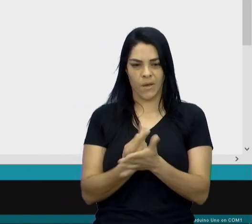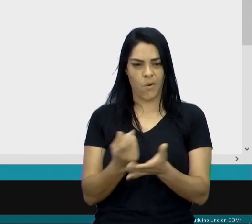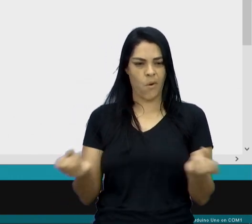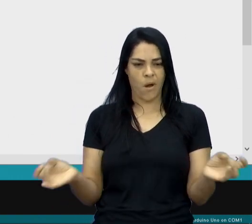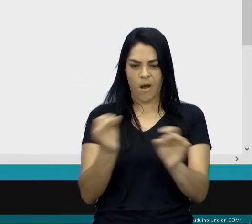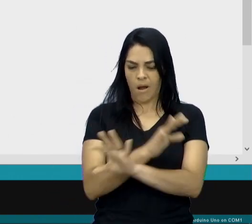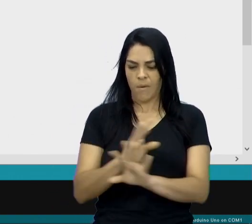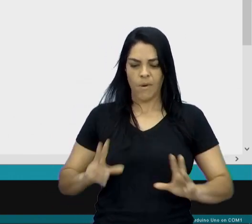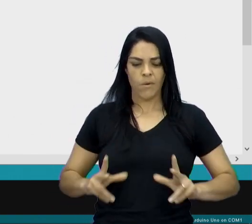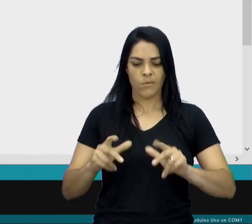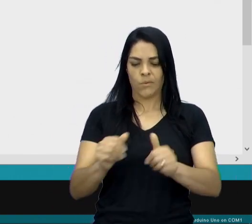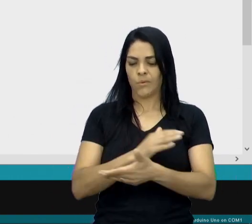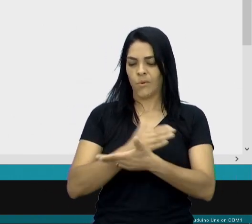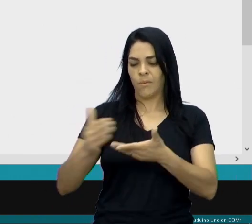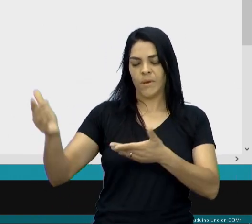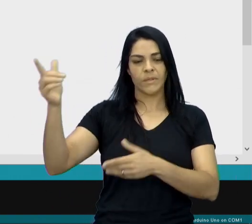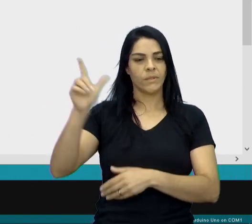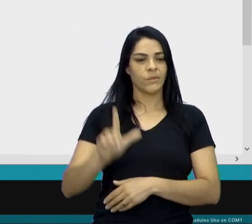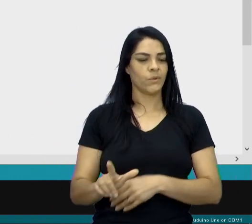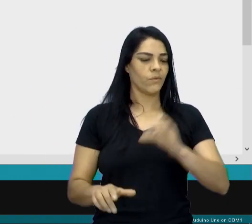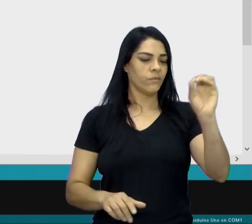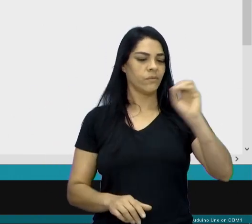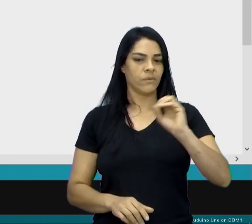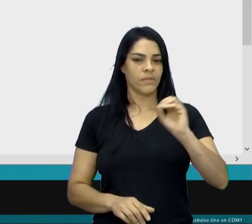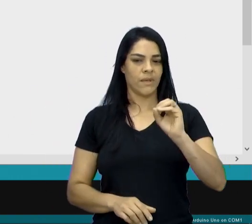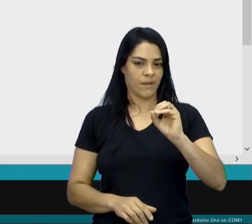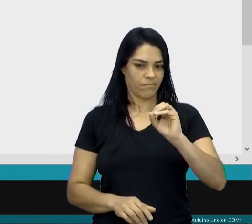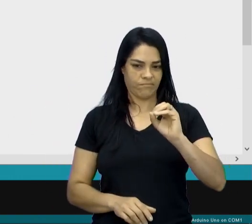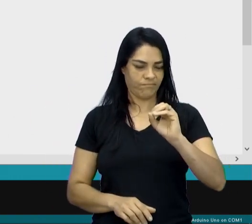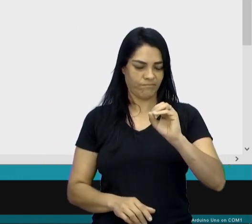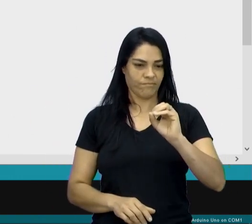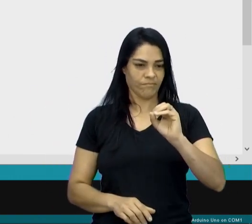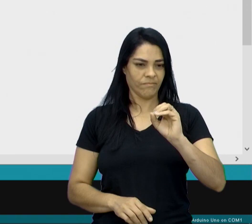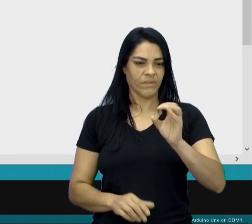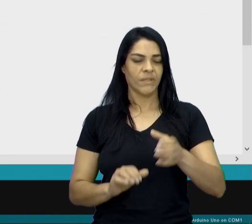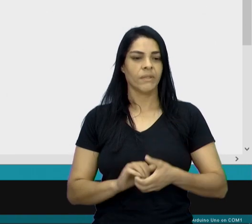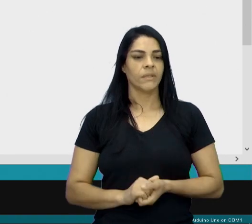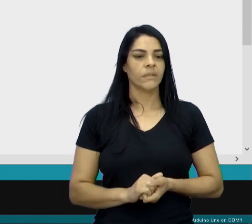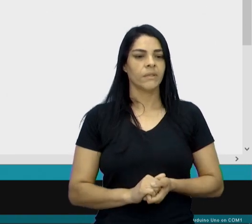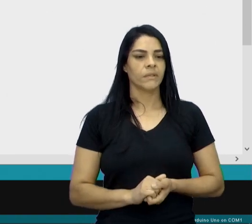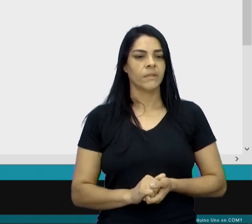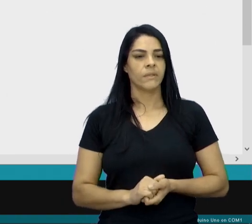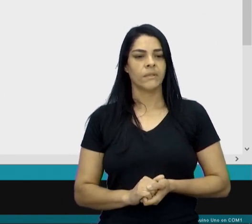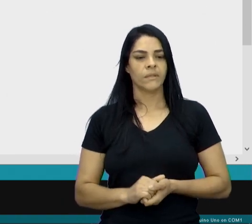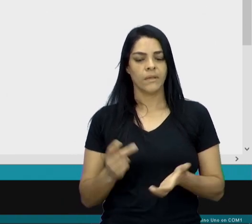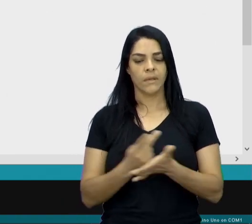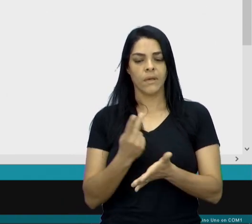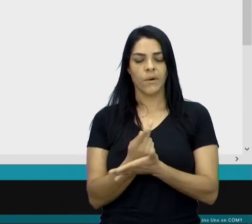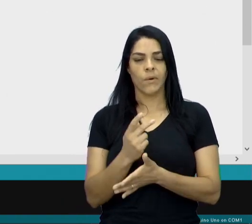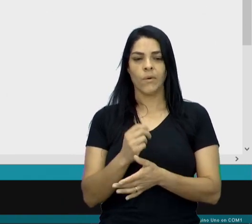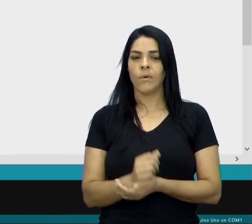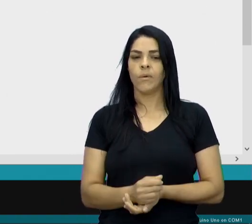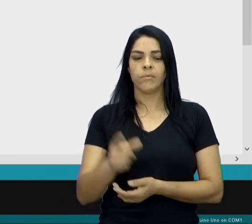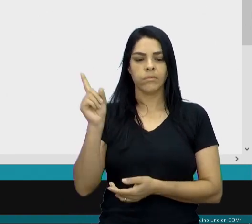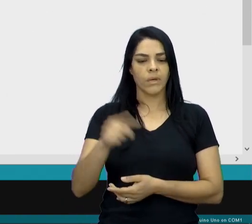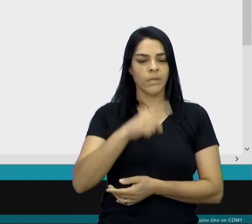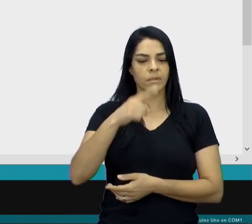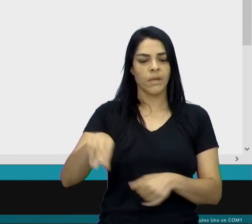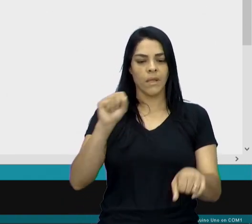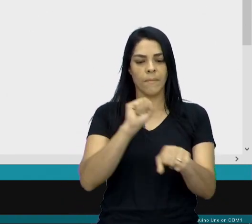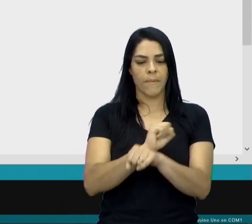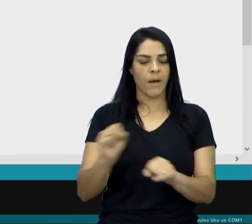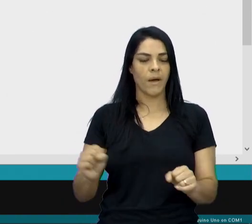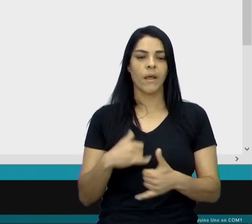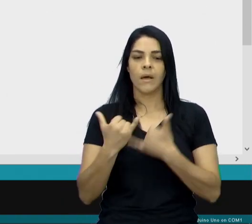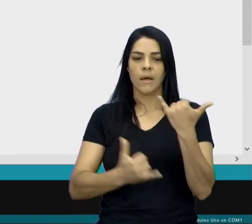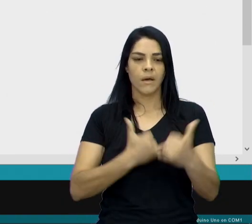e zera a sequência, ó. Se errou, break, né? Cancela, para a jogada e vai lá no passo atual da sequência igual a